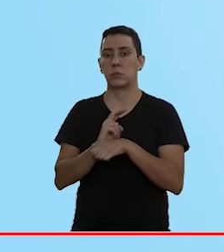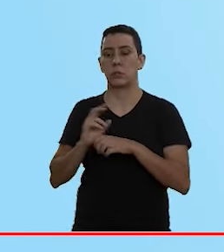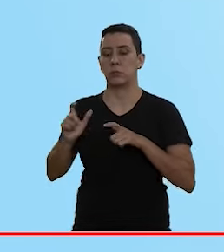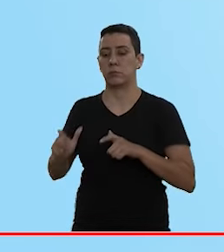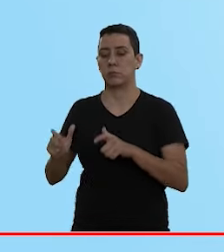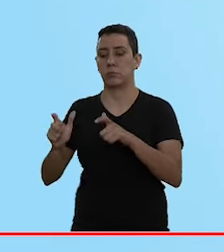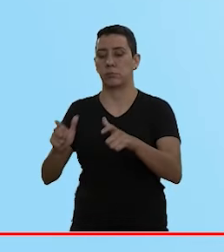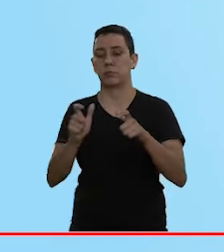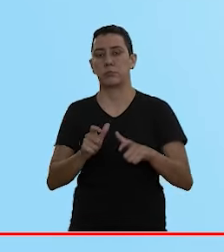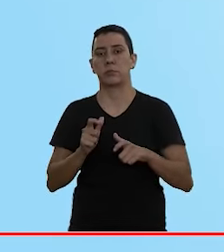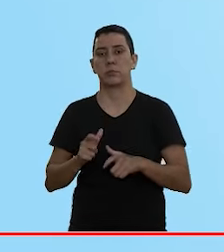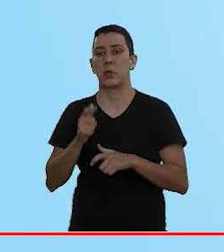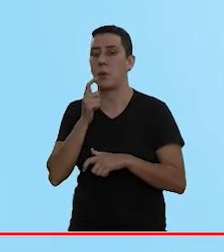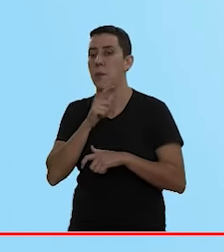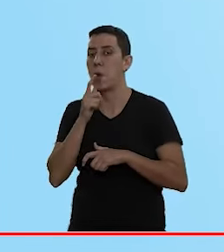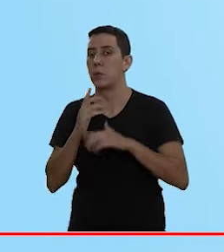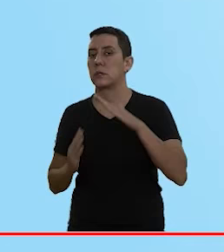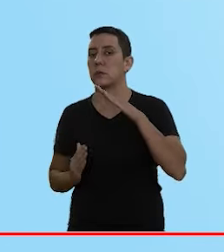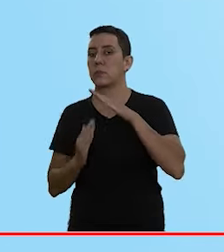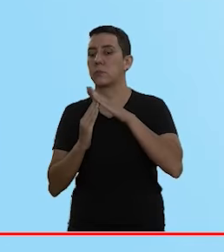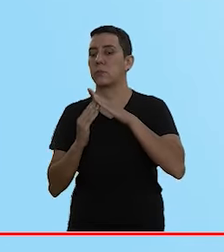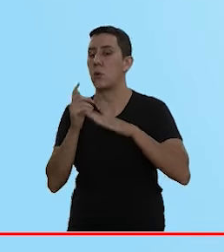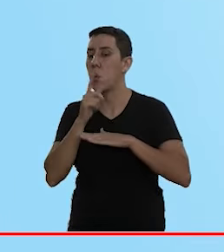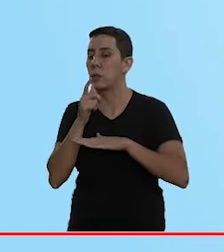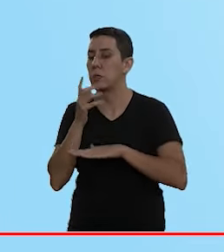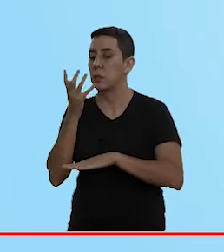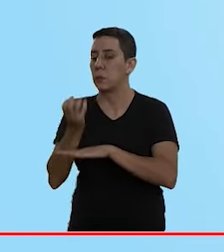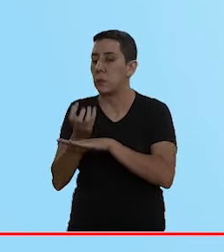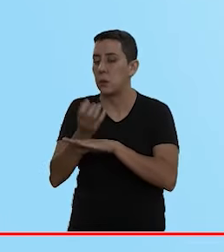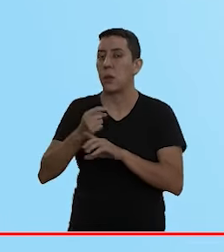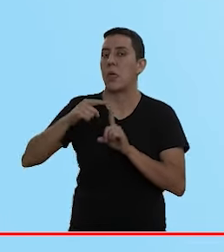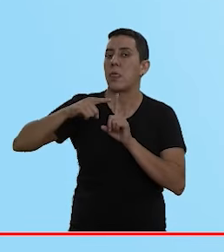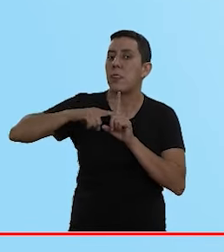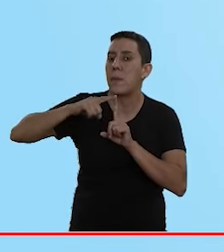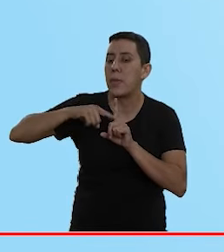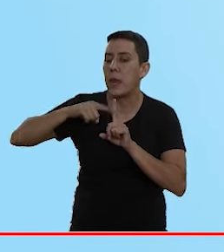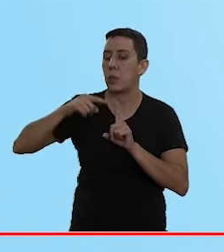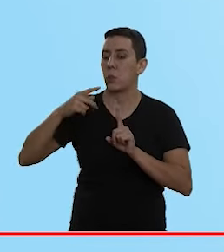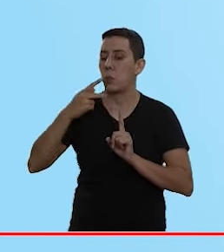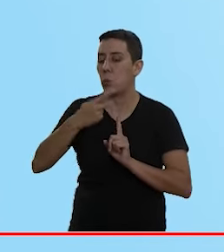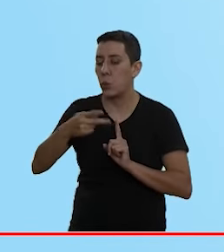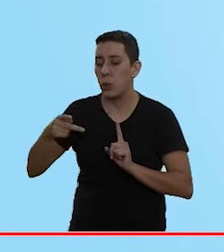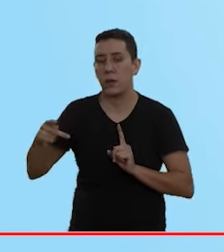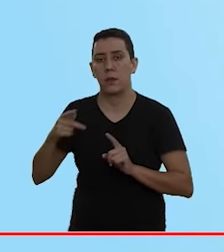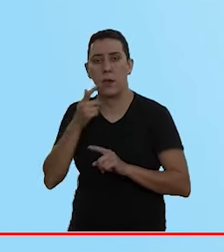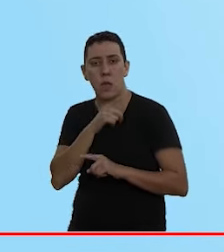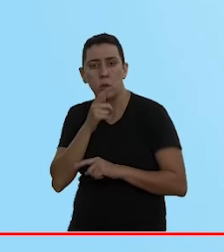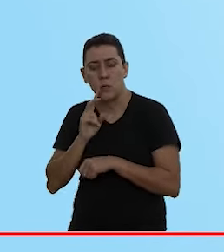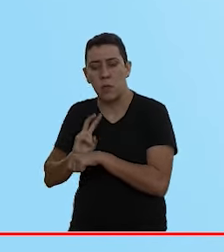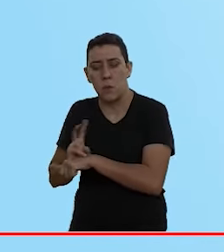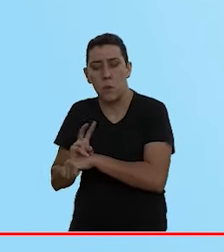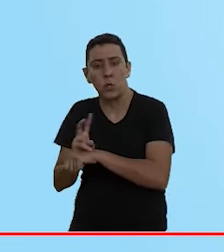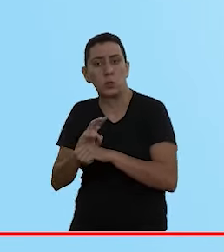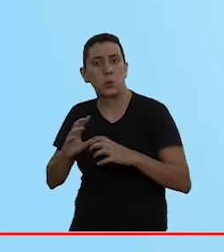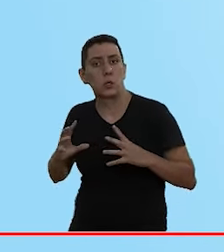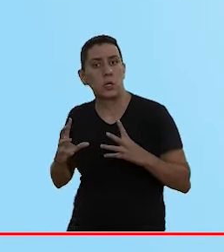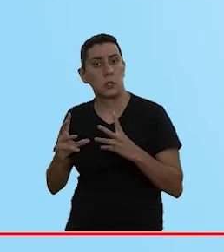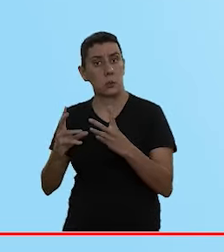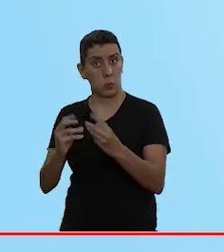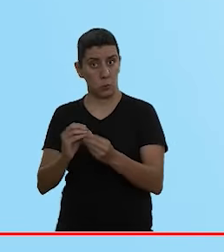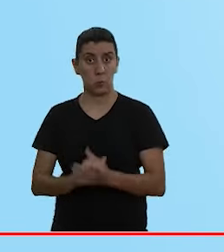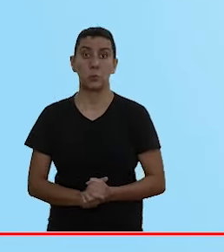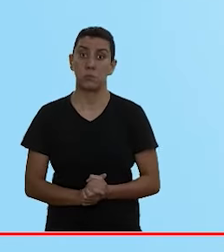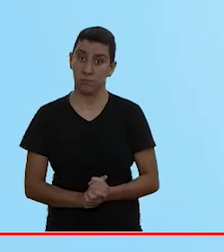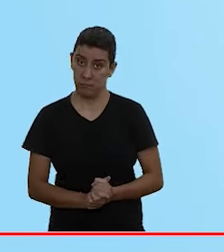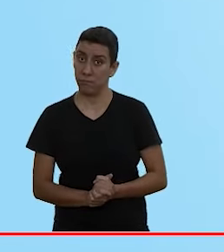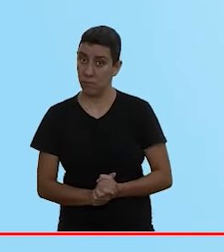de saída dos inversores, a temperatura, com toda essa grande quantidade, né, de dados. Aqui a gente